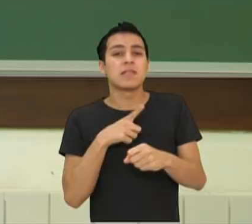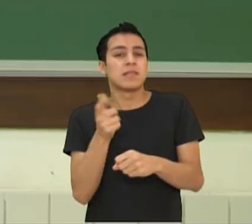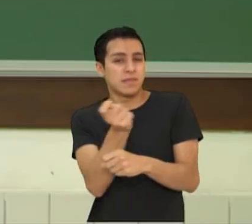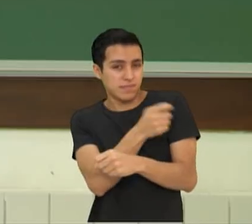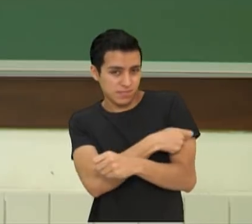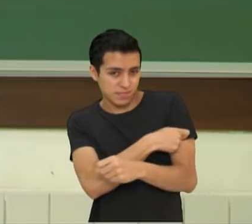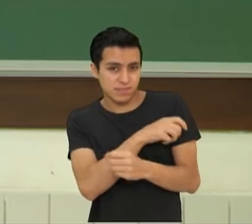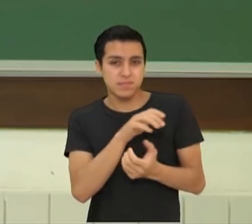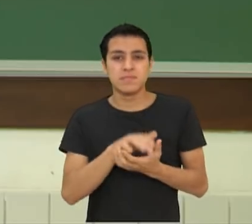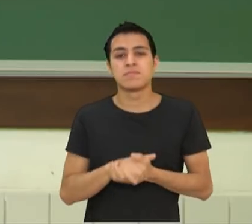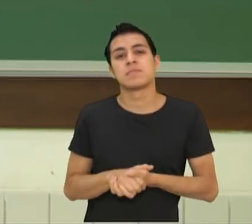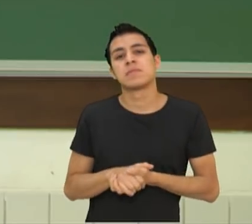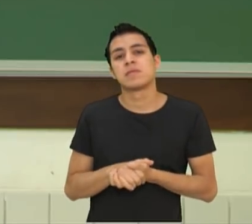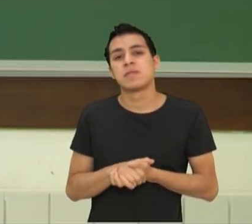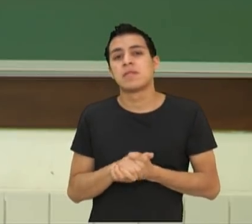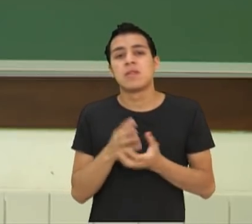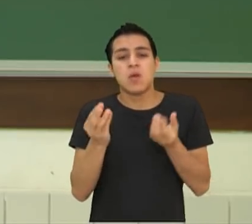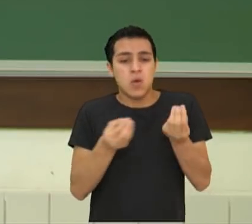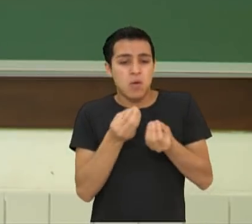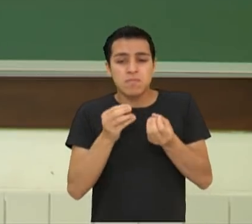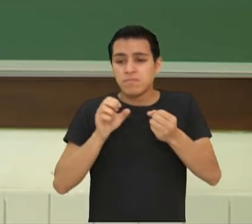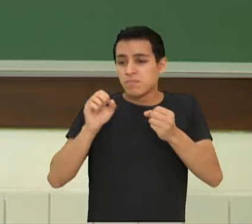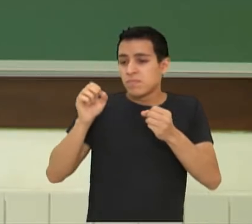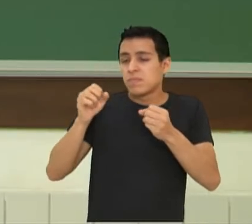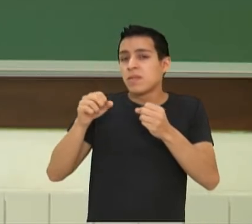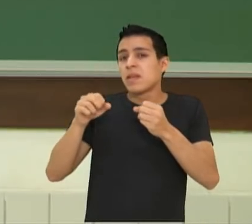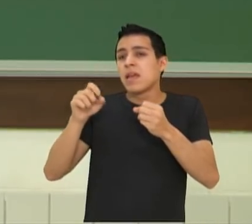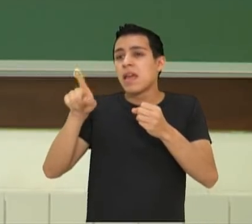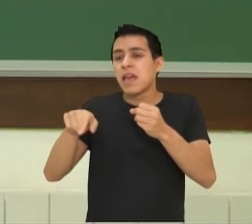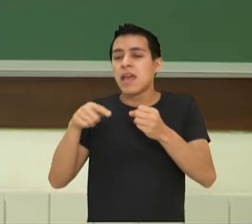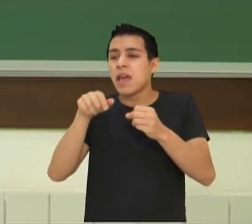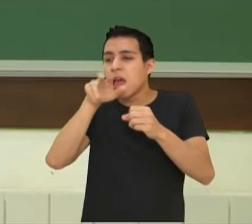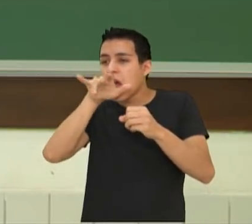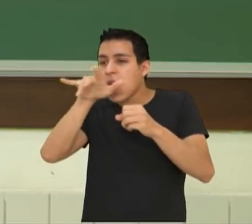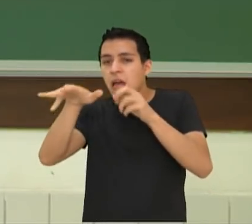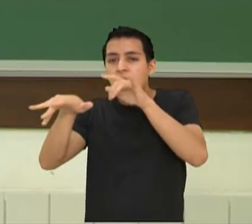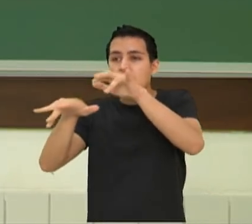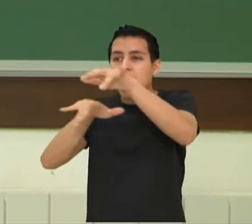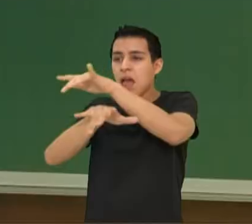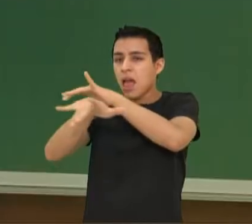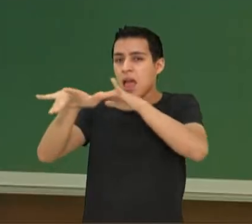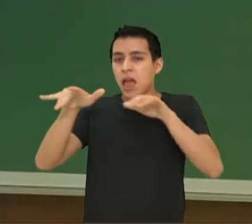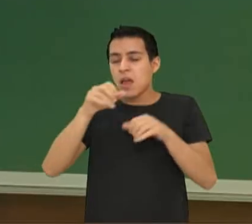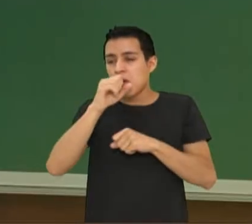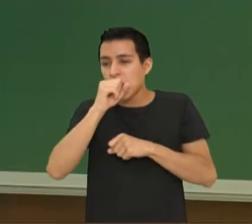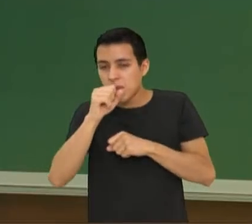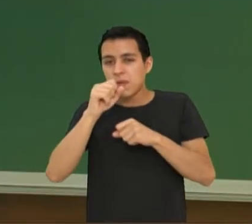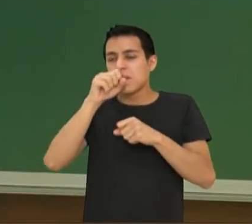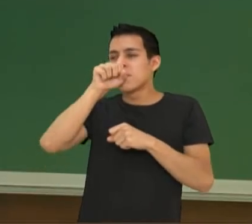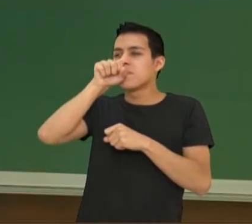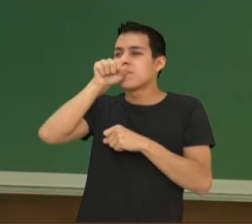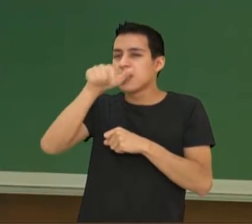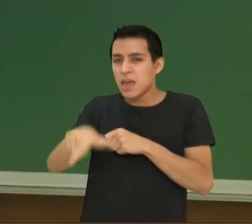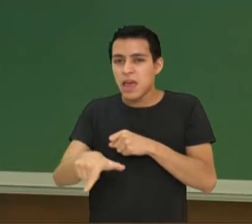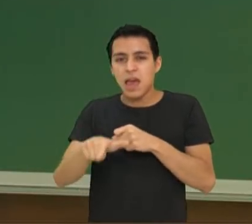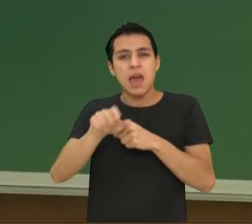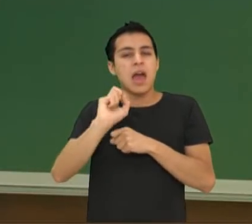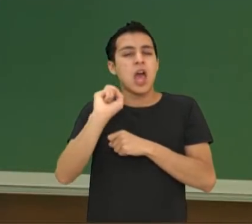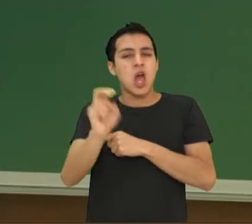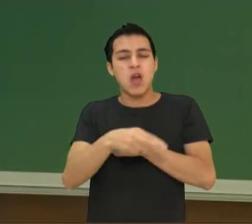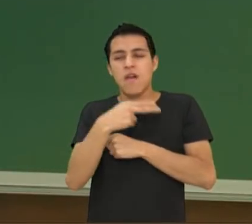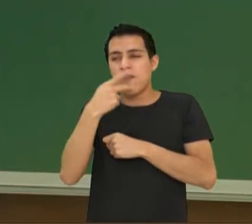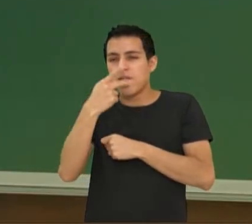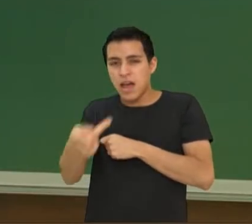vacina e é transmitida por gotículas de saliva, ao tossir, ao espirrar ou até mesmo ao